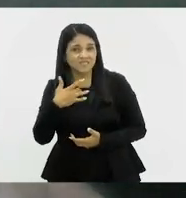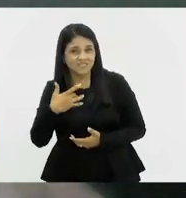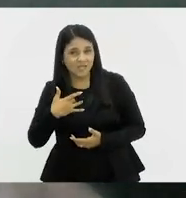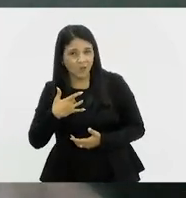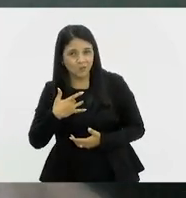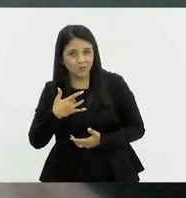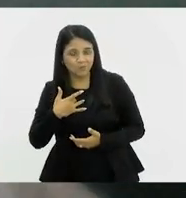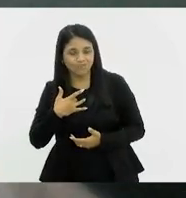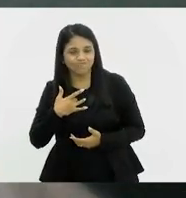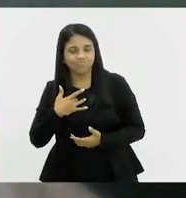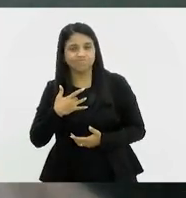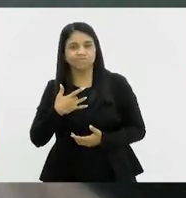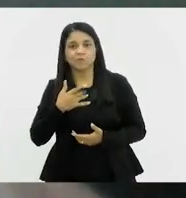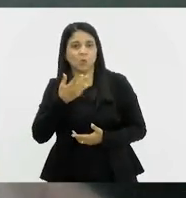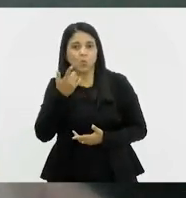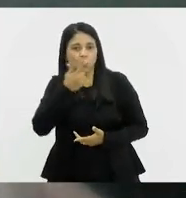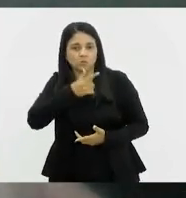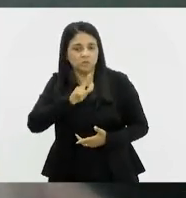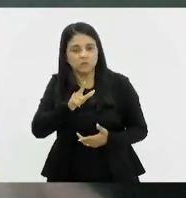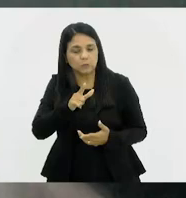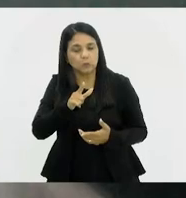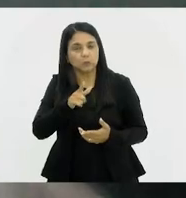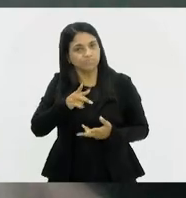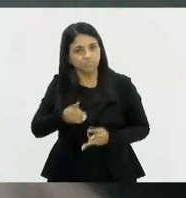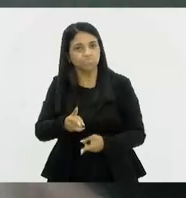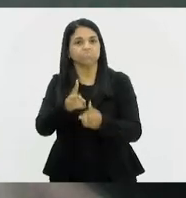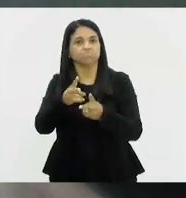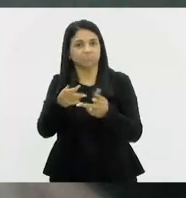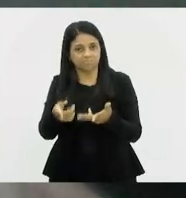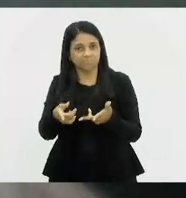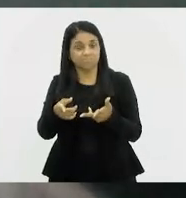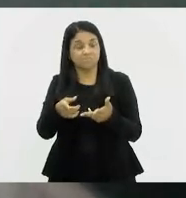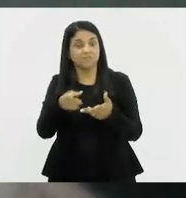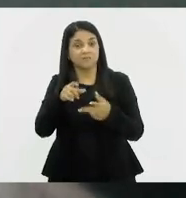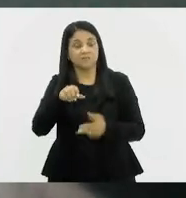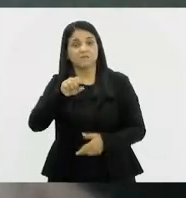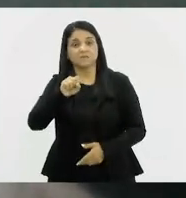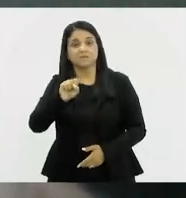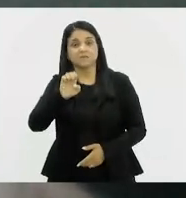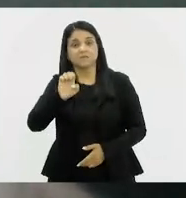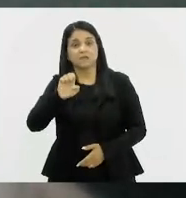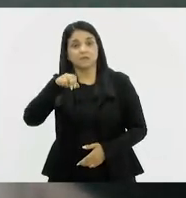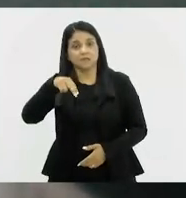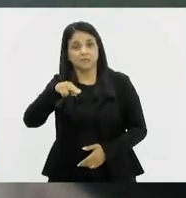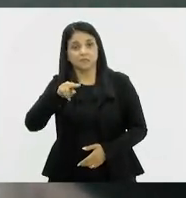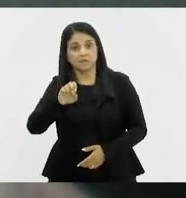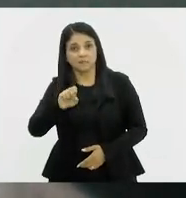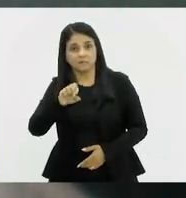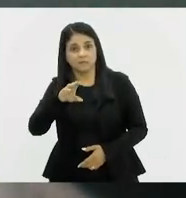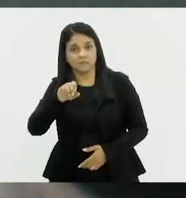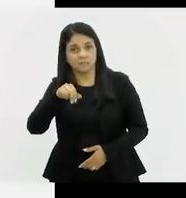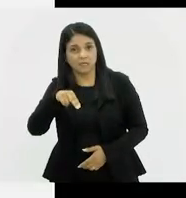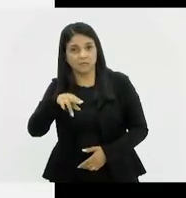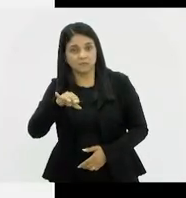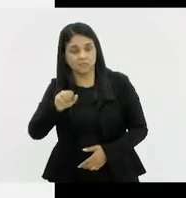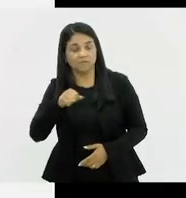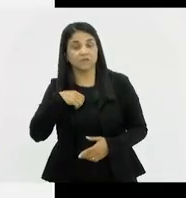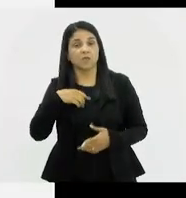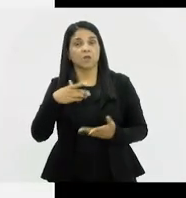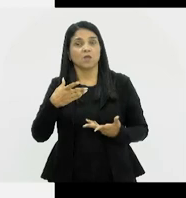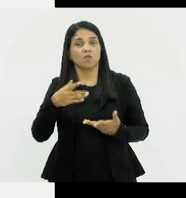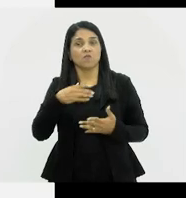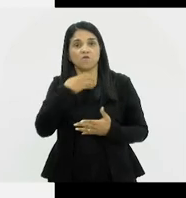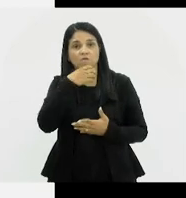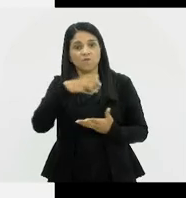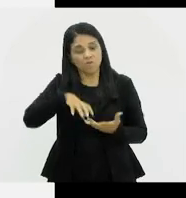se manter. Então, o que a gente trabalha é com a senescência, que é o envelhecimento fisiológico. Vamos todos nós, se